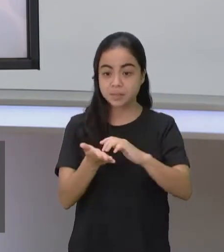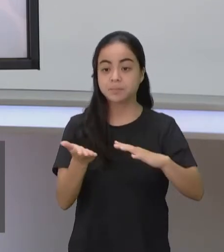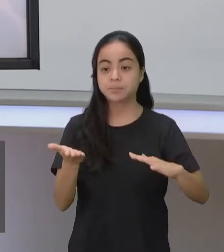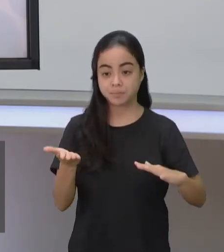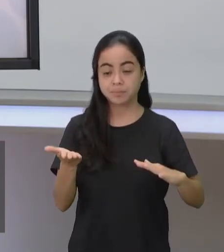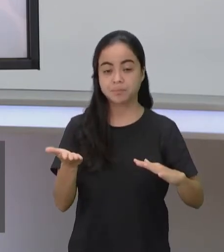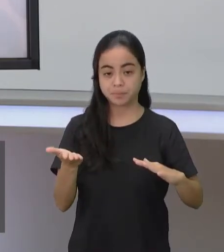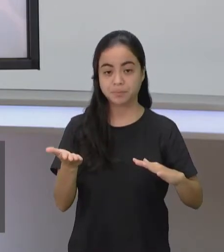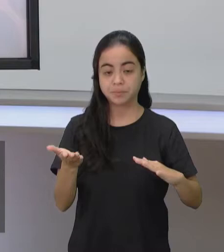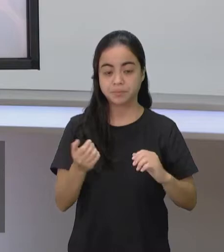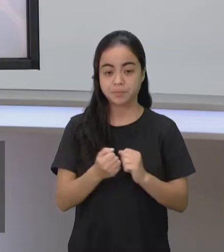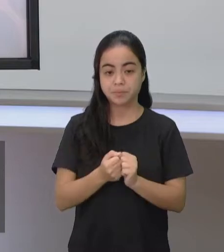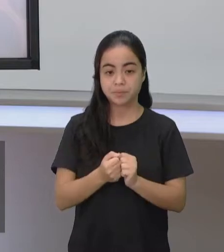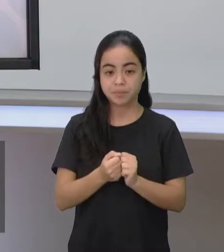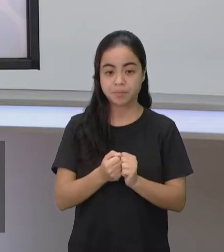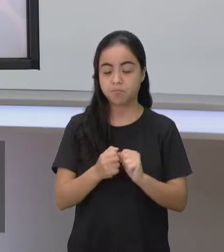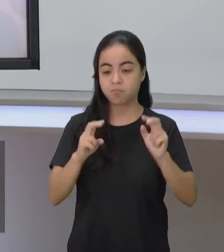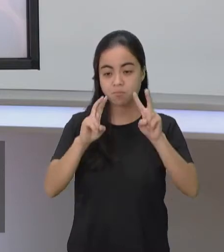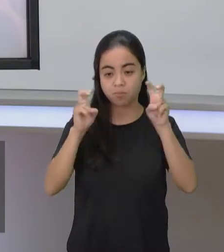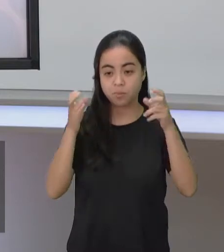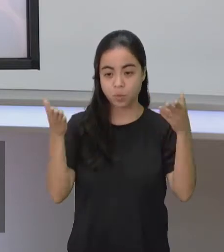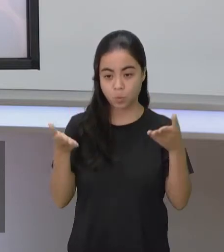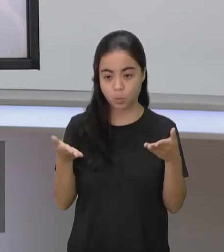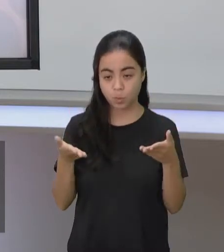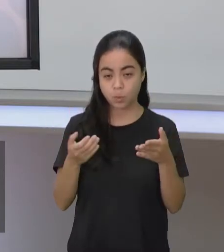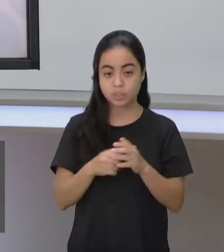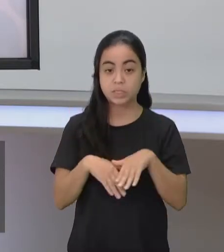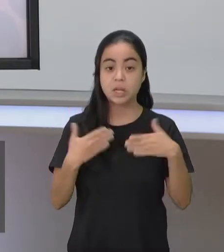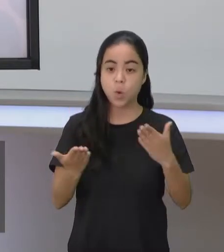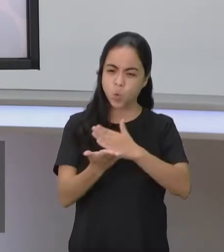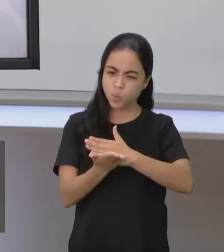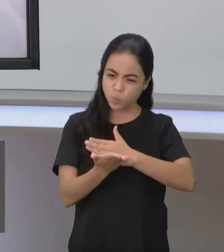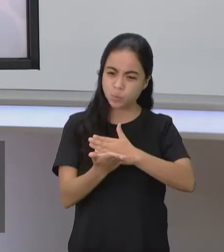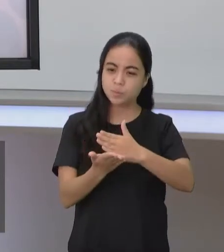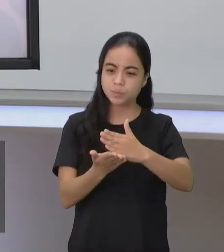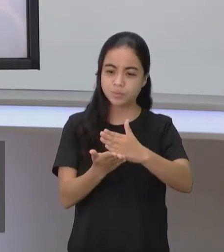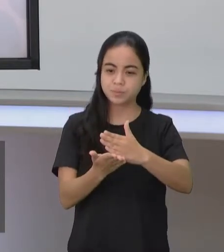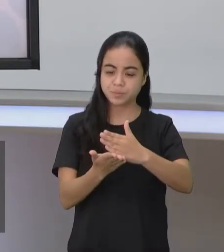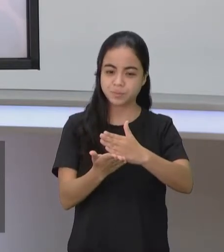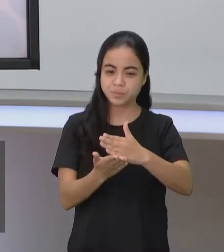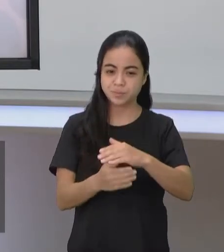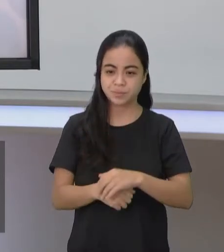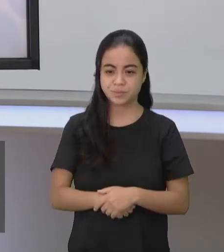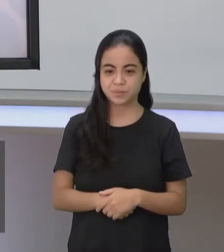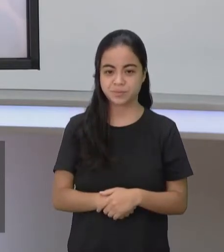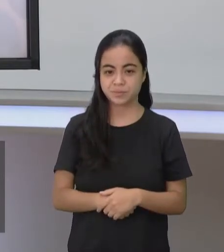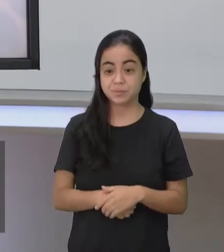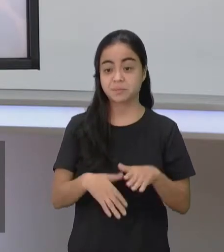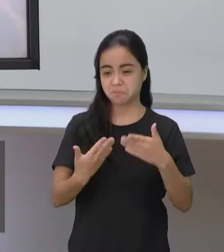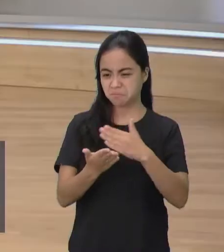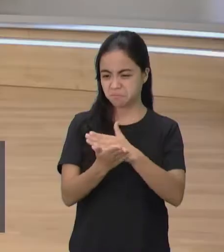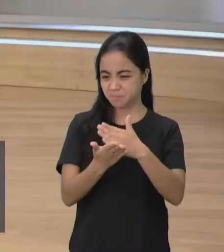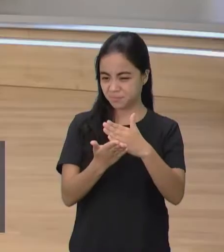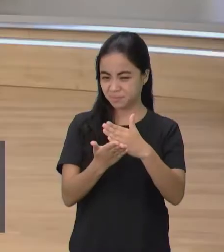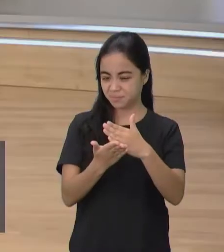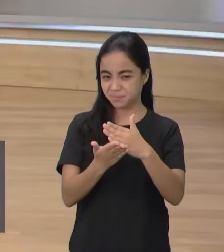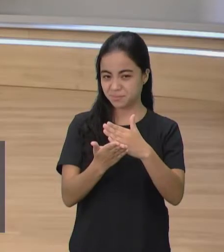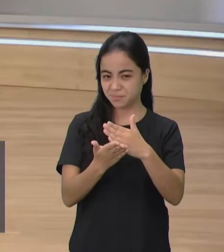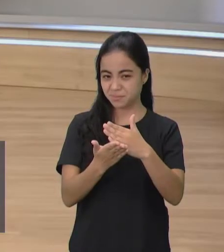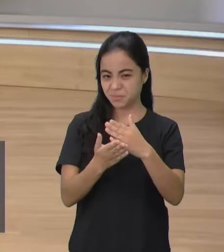né? Vai falar sobre esse assunto. Então, vamos começar a aula com as nossas partes burocráticas, né? Que é a parte